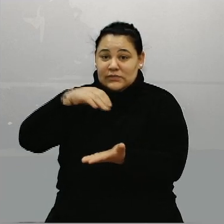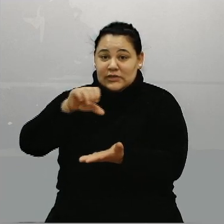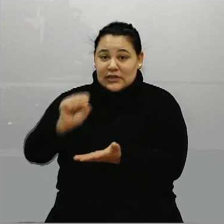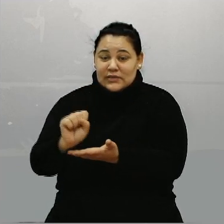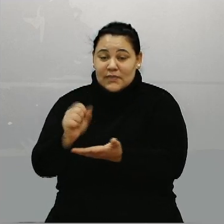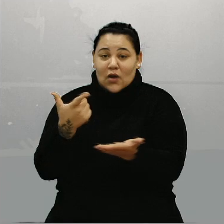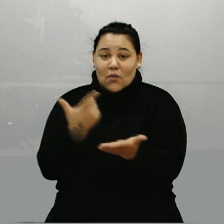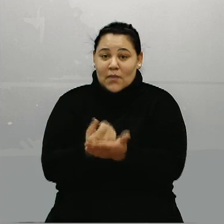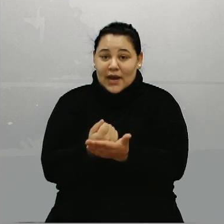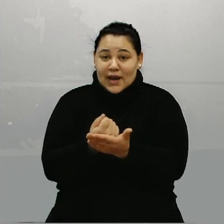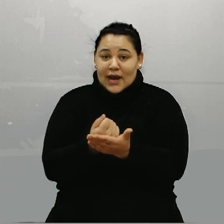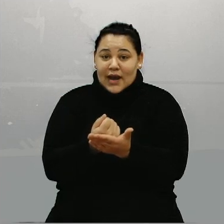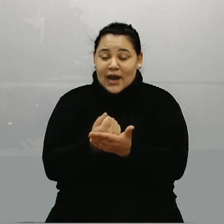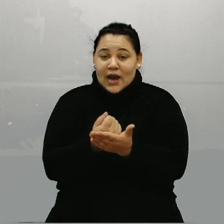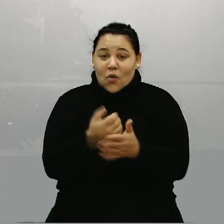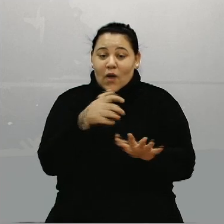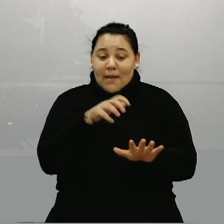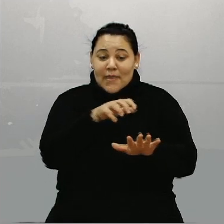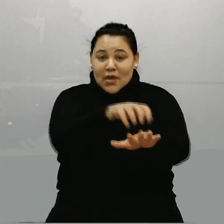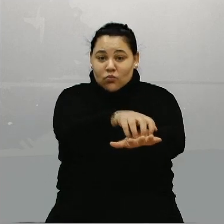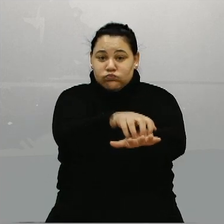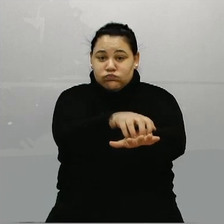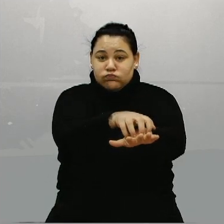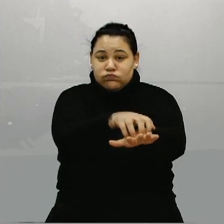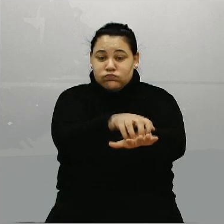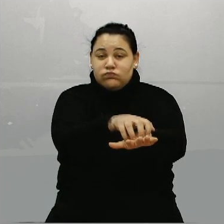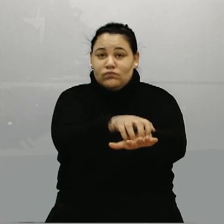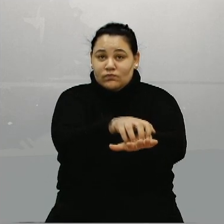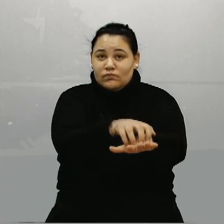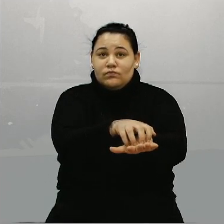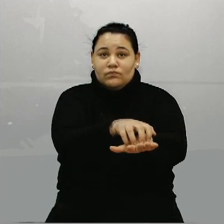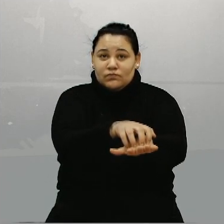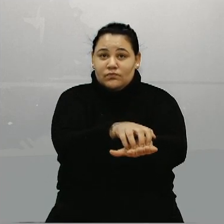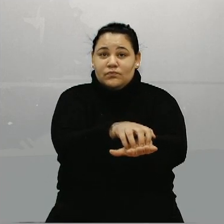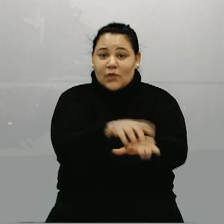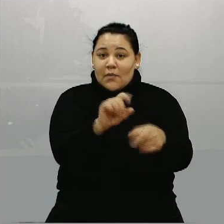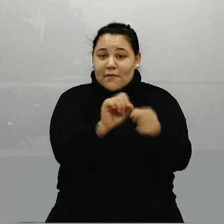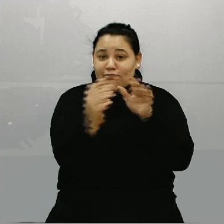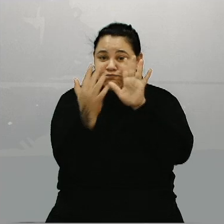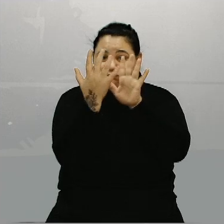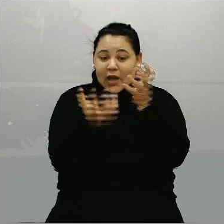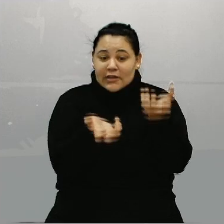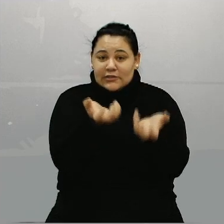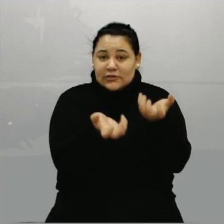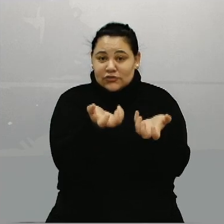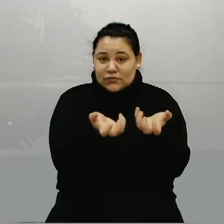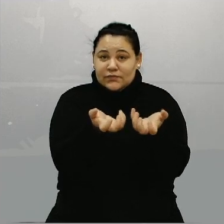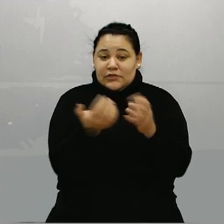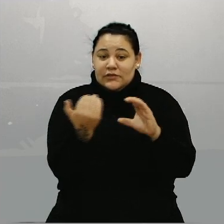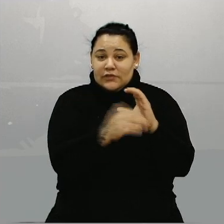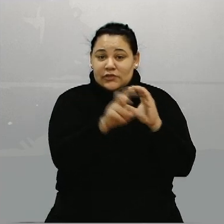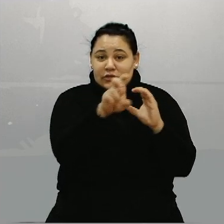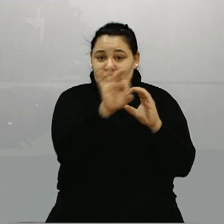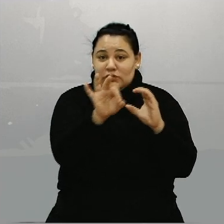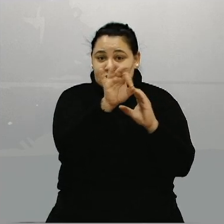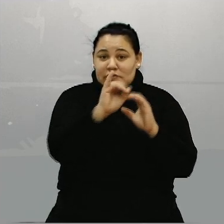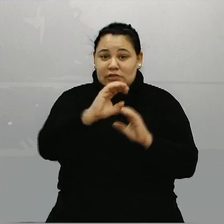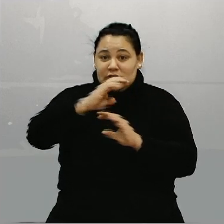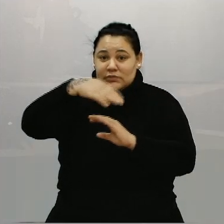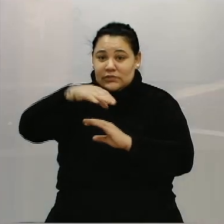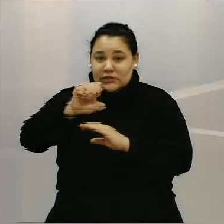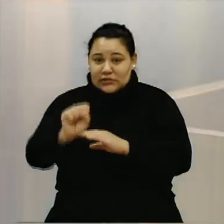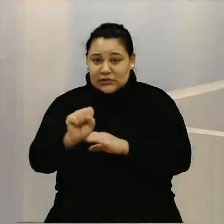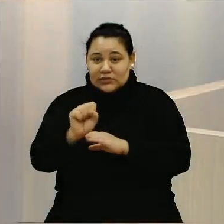picape, um caminhão de combate a incêndio, uma embarcação com motor, através da destinação de até 5% do ICMS. Então, essa é uma forma que a